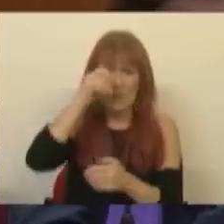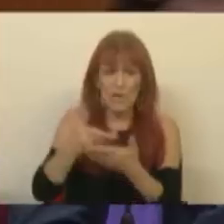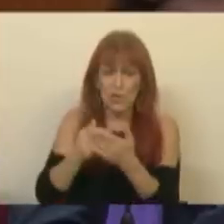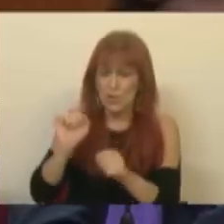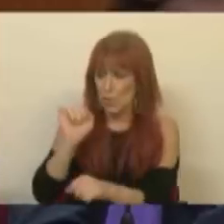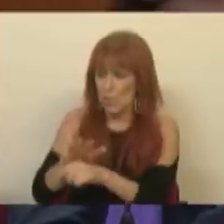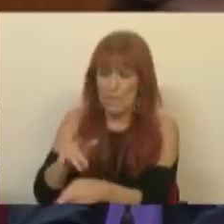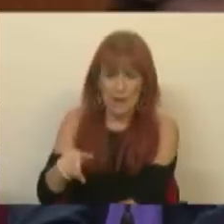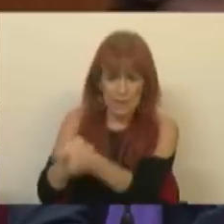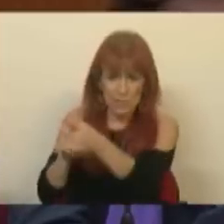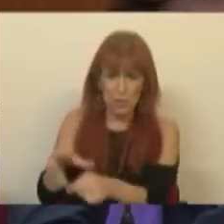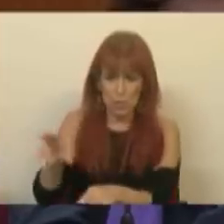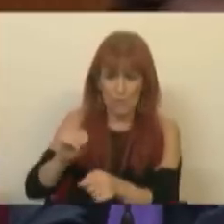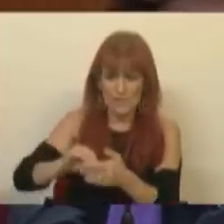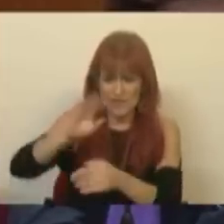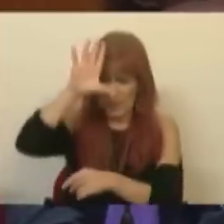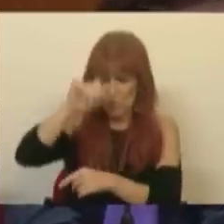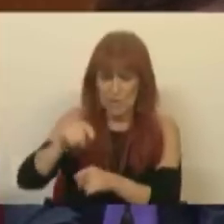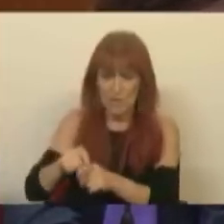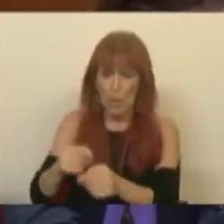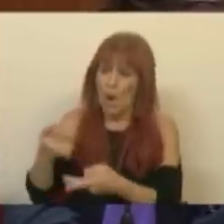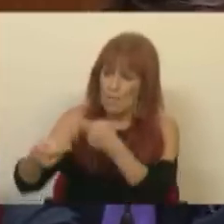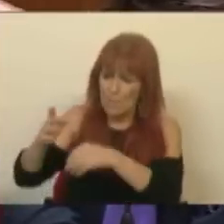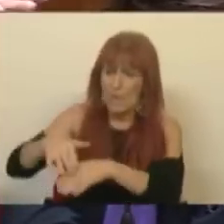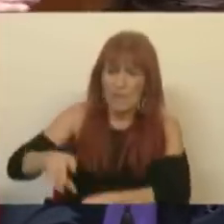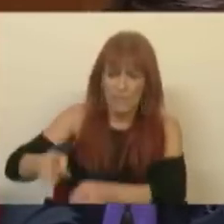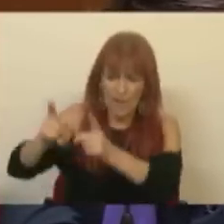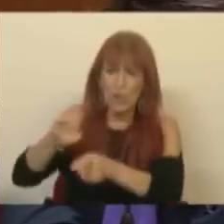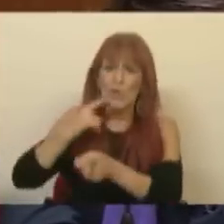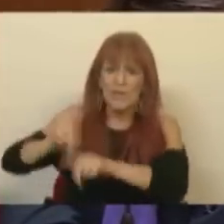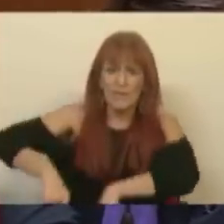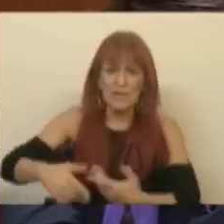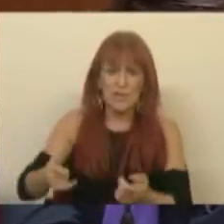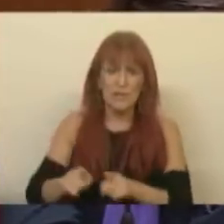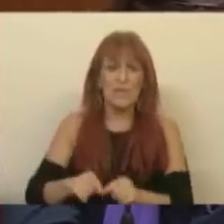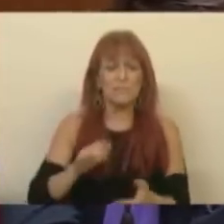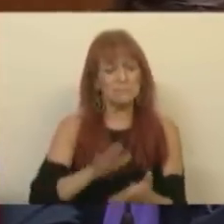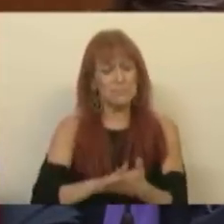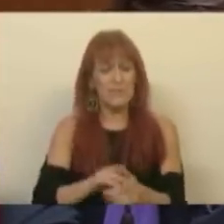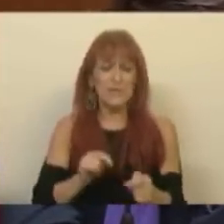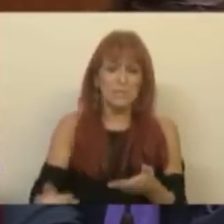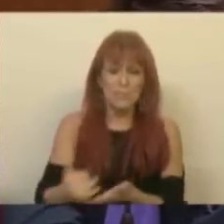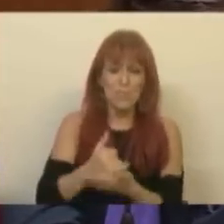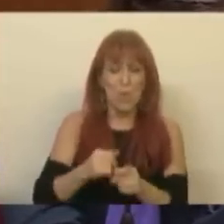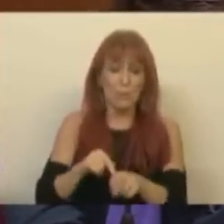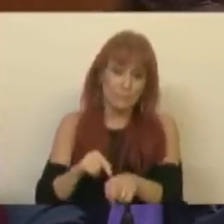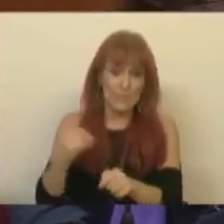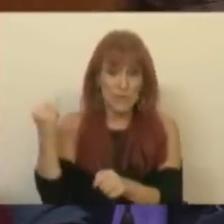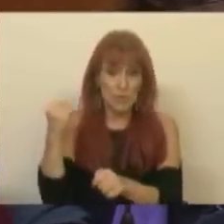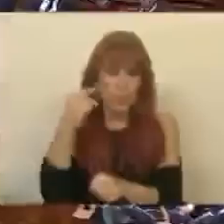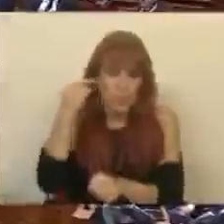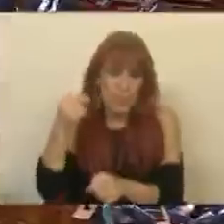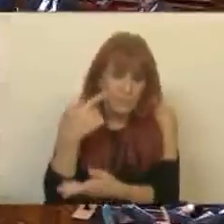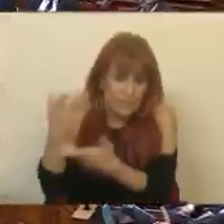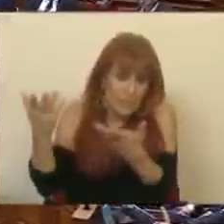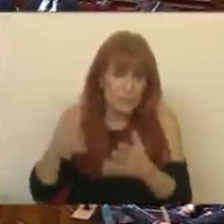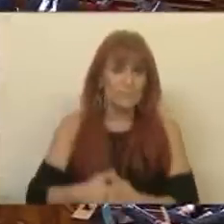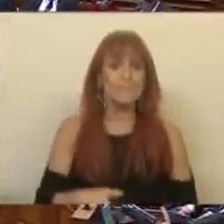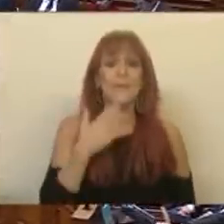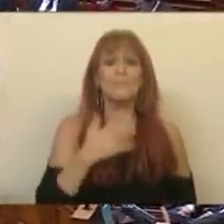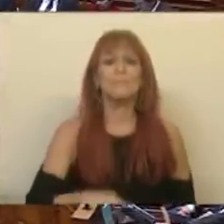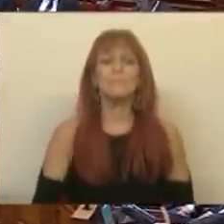Economia do mar que o nosso Deputado de estado precisa dar reavaliação em função da Fatalidade da parada pela estrutura Muito obrigado